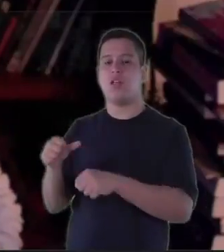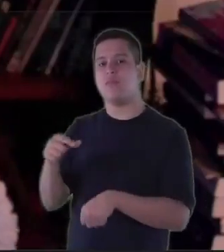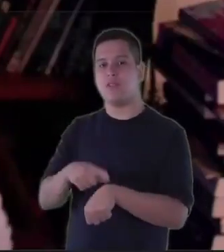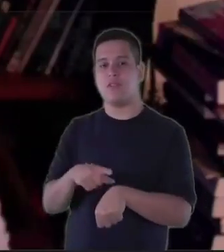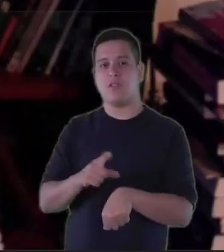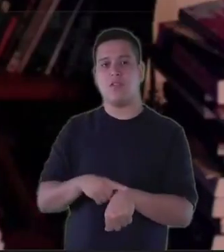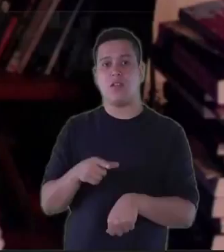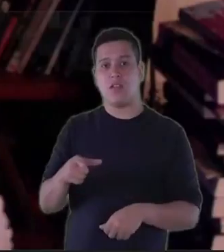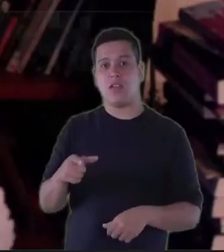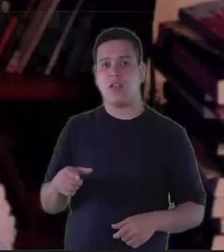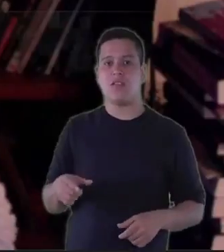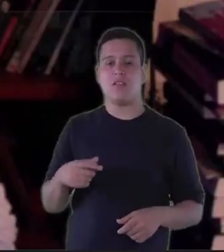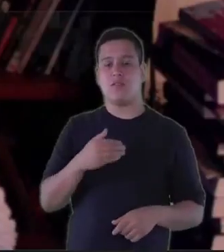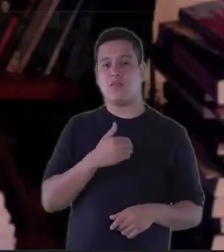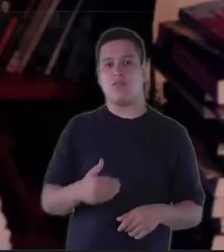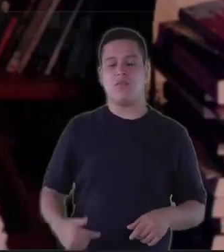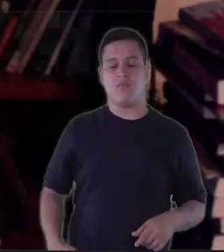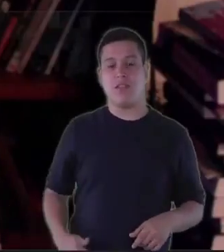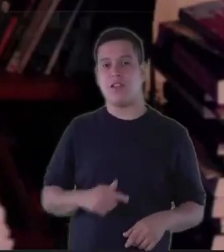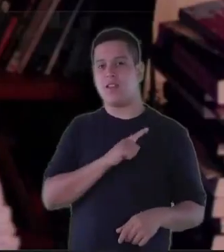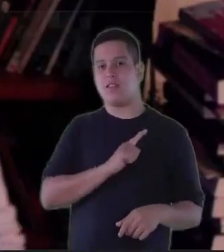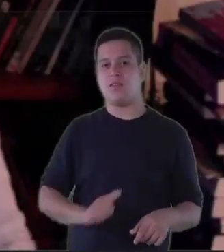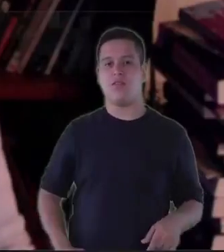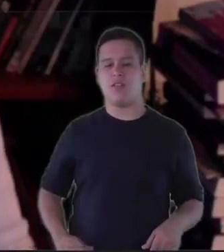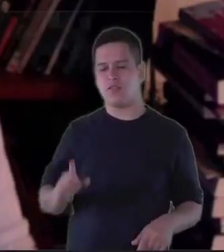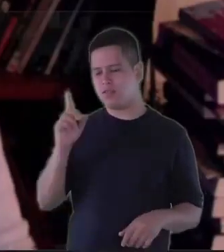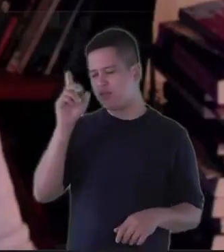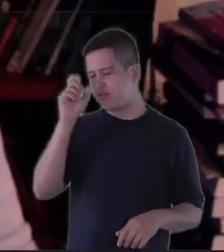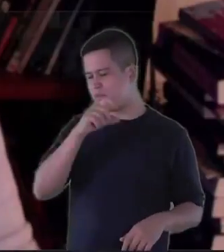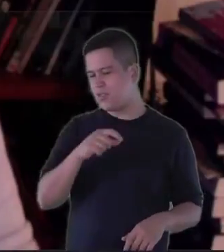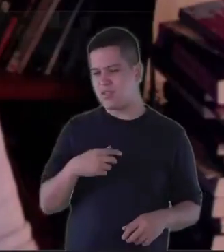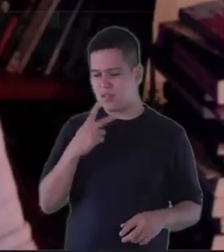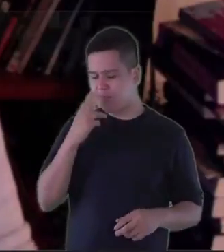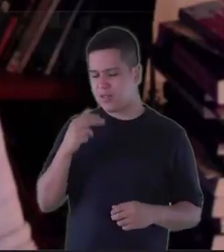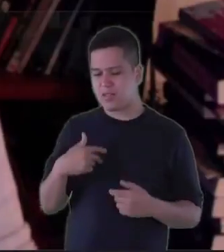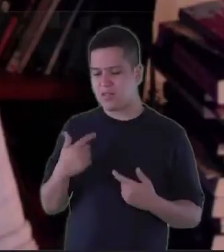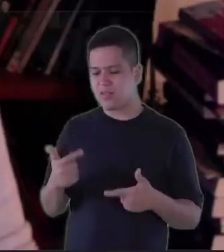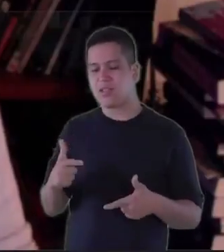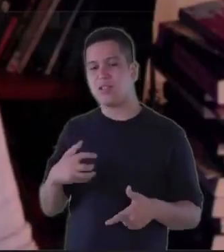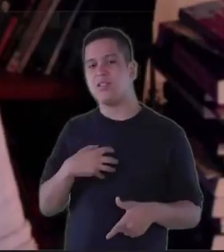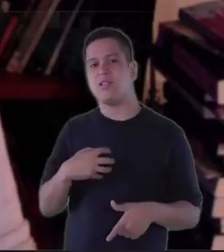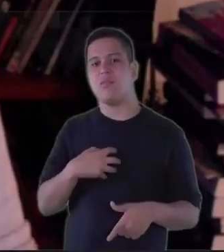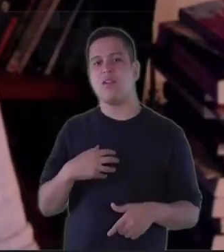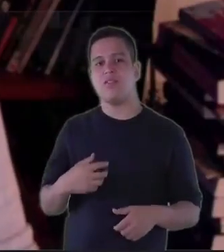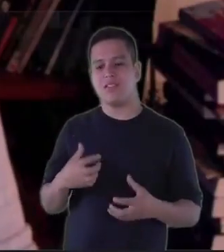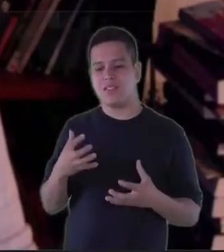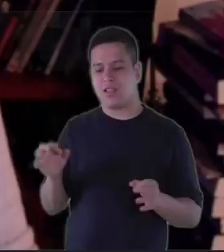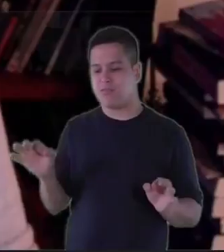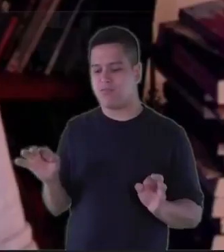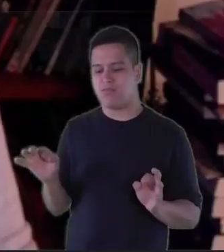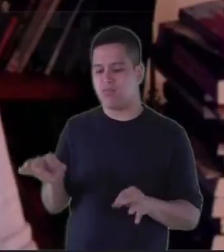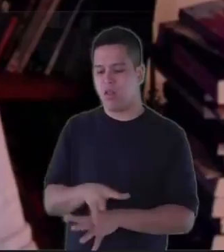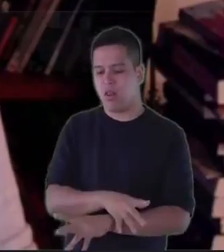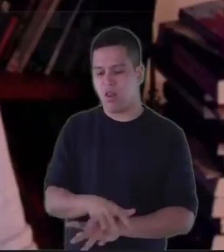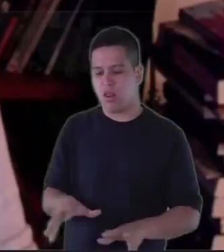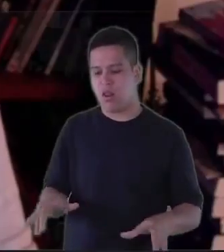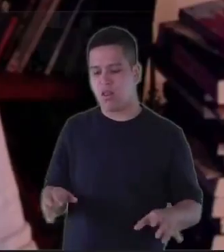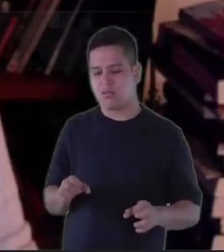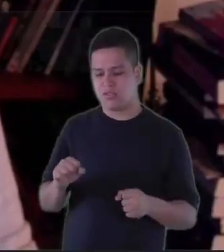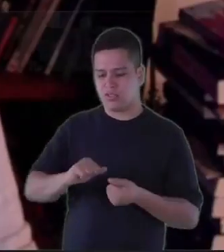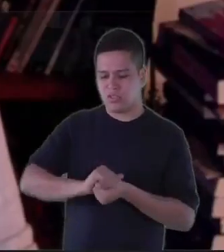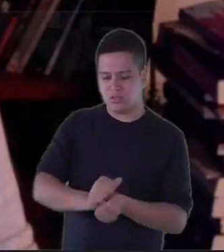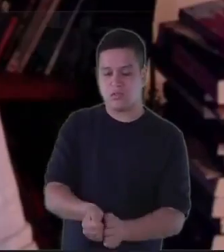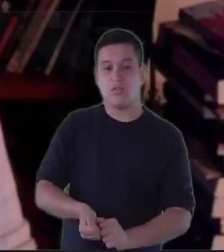de extrema-direita, esse governo insensível, esse governo destrutivo, e a gente tem tanta gente boa no Brasil, tem